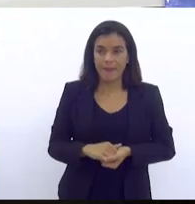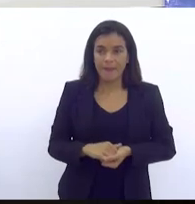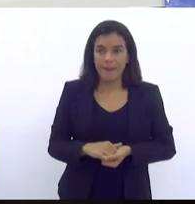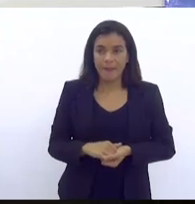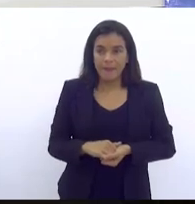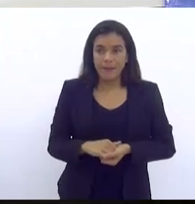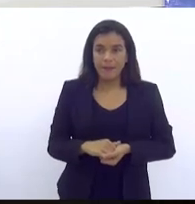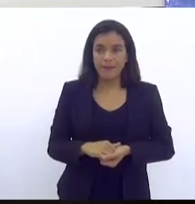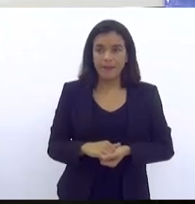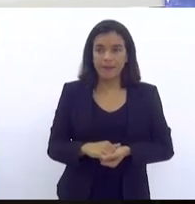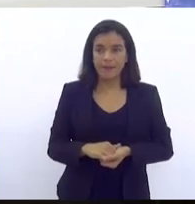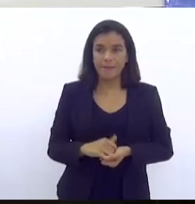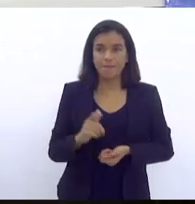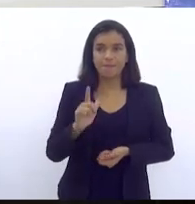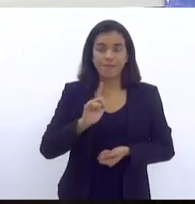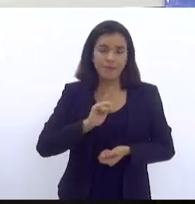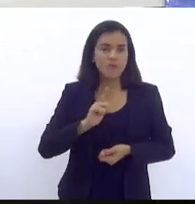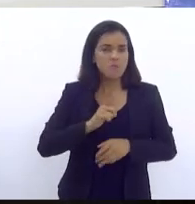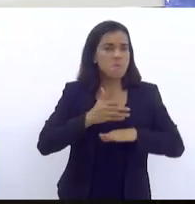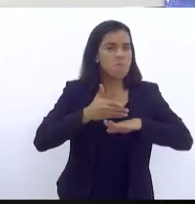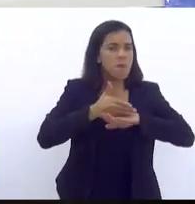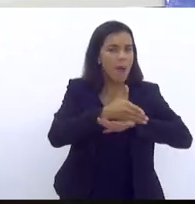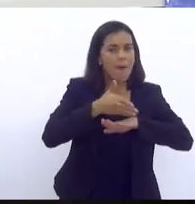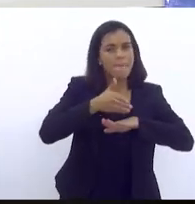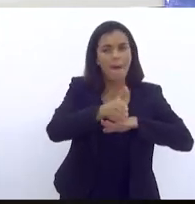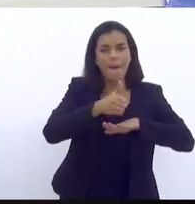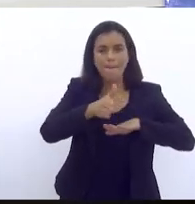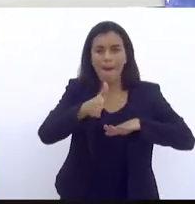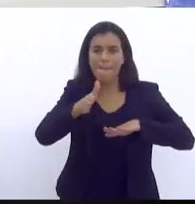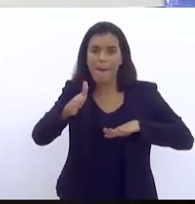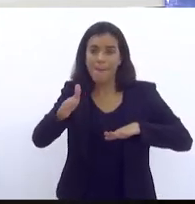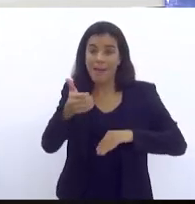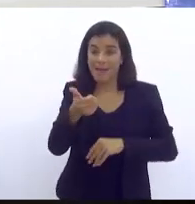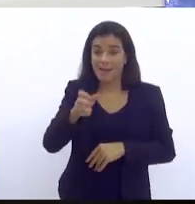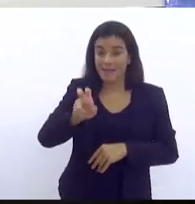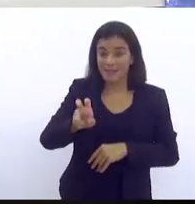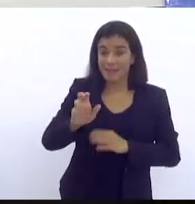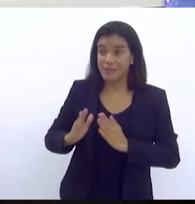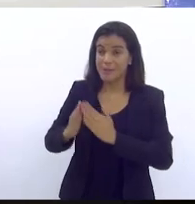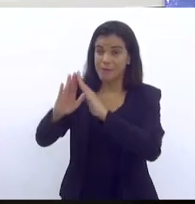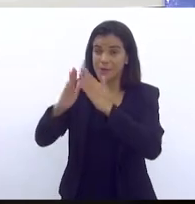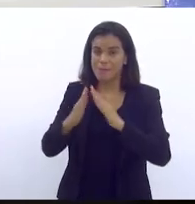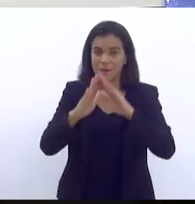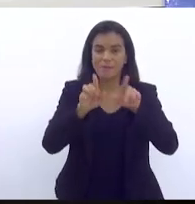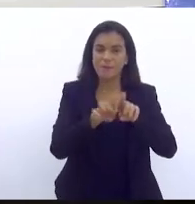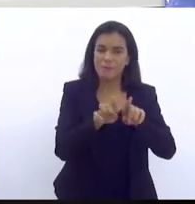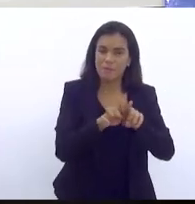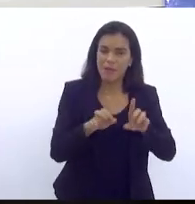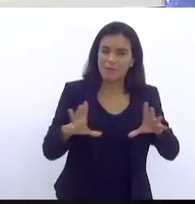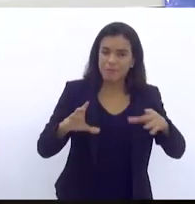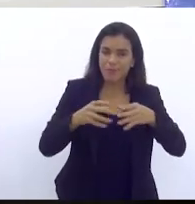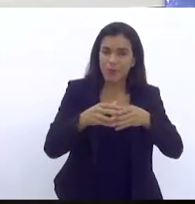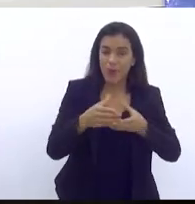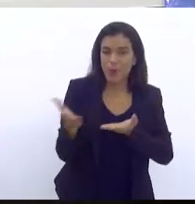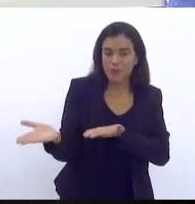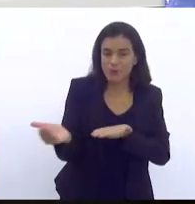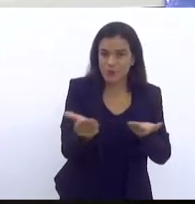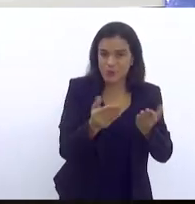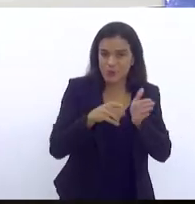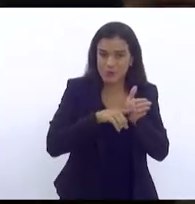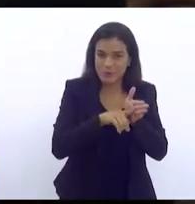eh temos ido né Em cada uma dessas 15 comunidades os jovens pesquisadores que estão aqui apresentando os